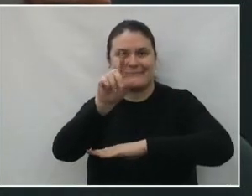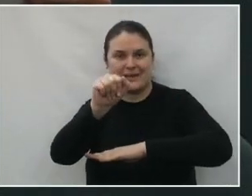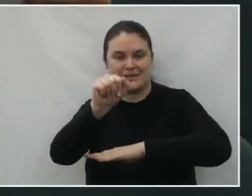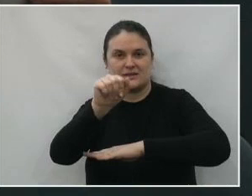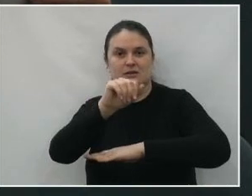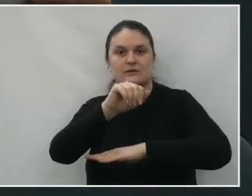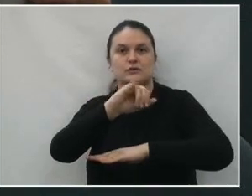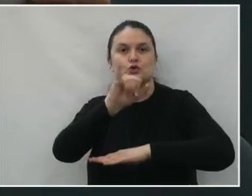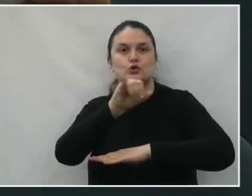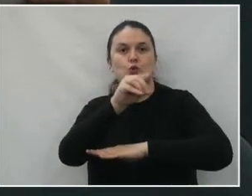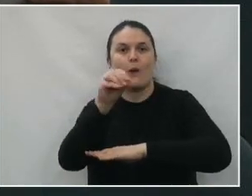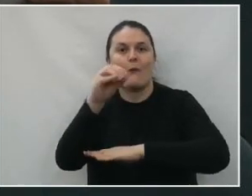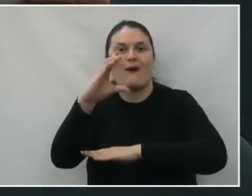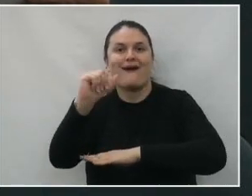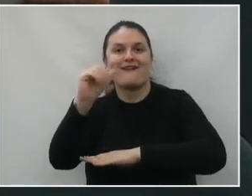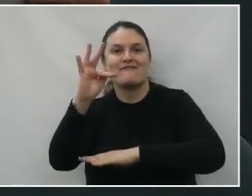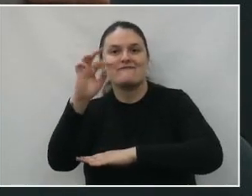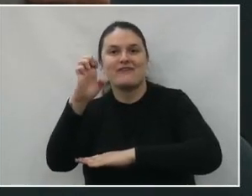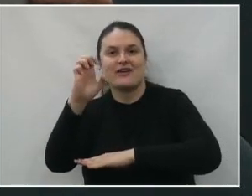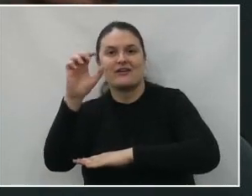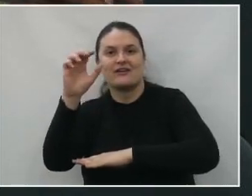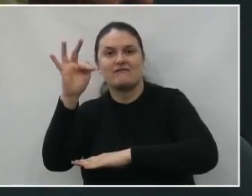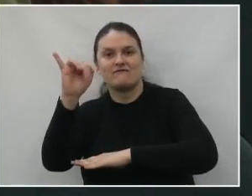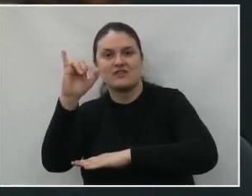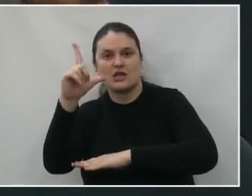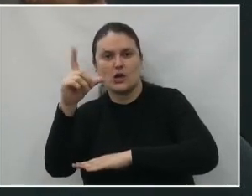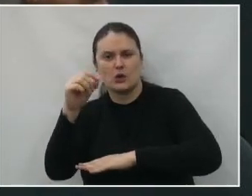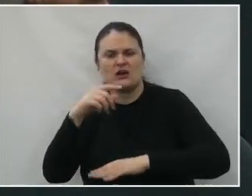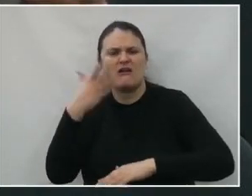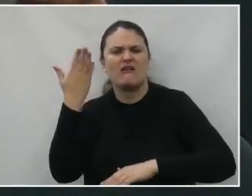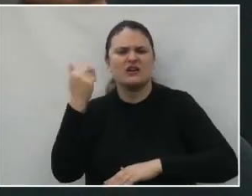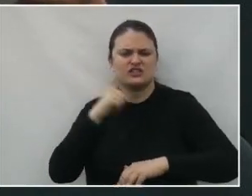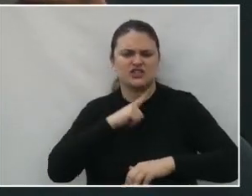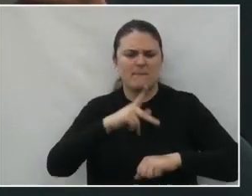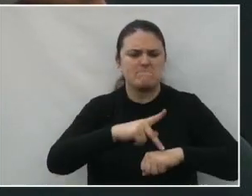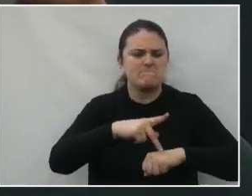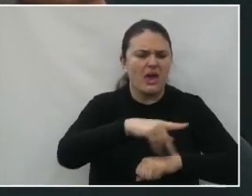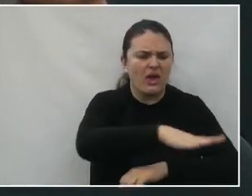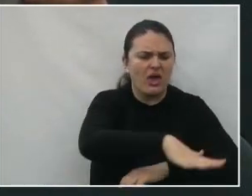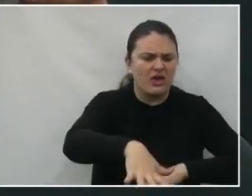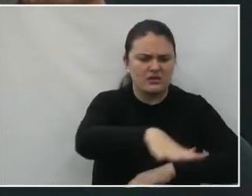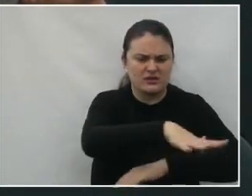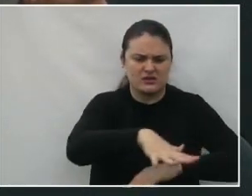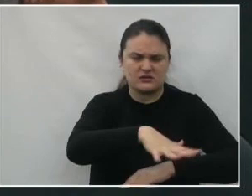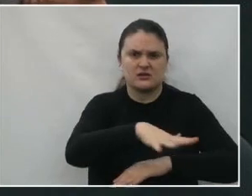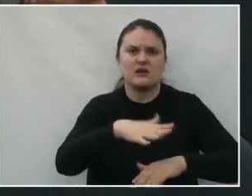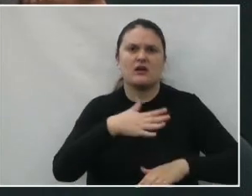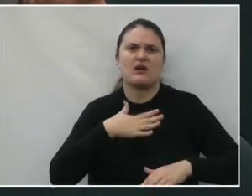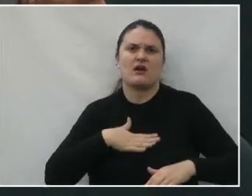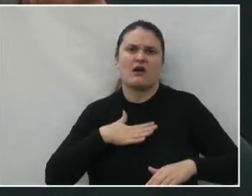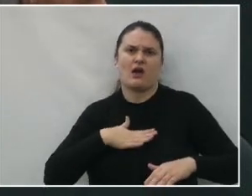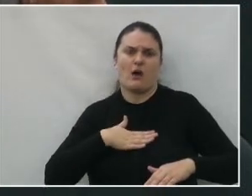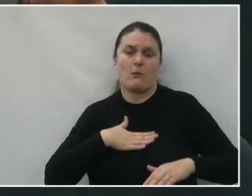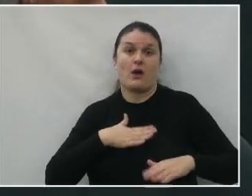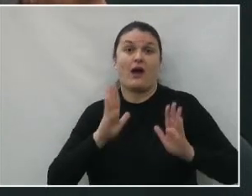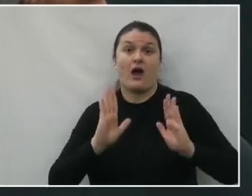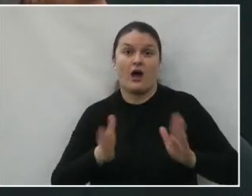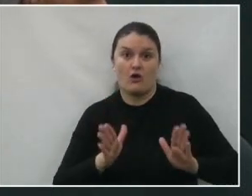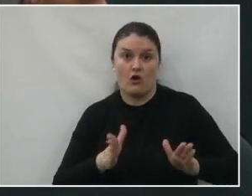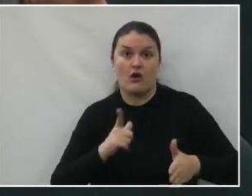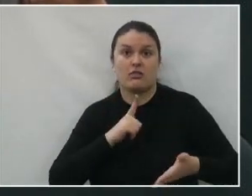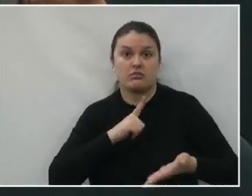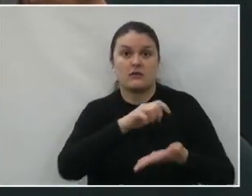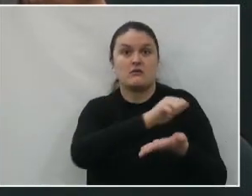quando essa rua era de calçamento, o pessoal andava civilizadamente, né? Agora, com a